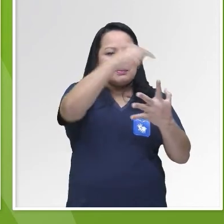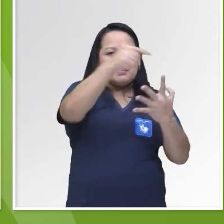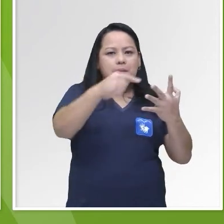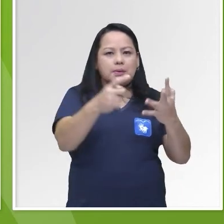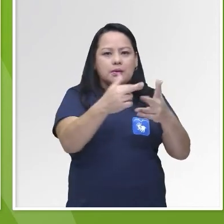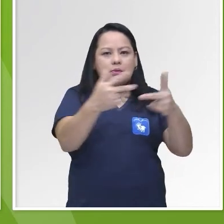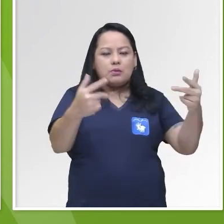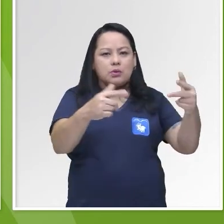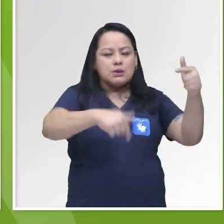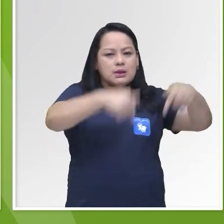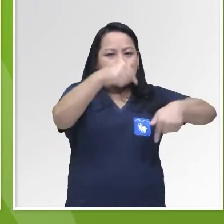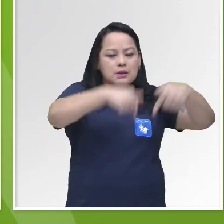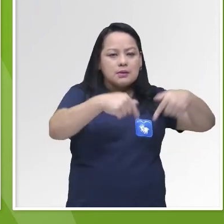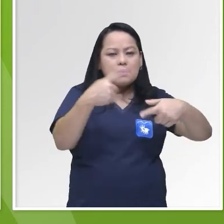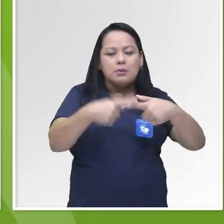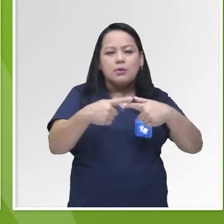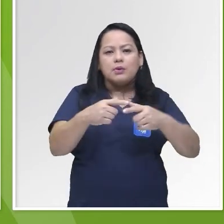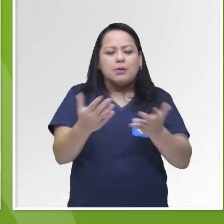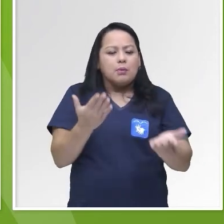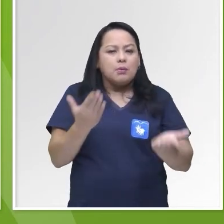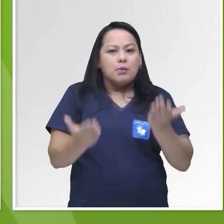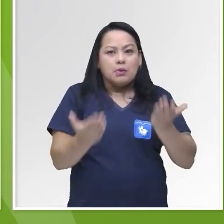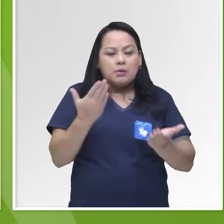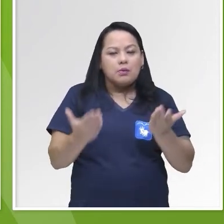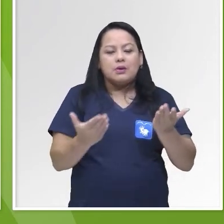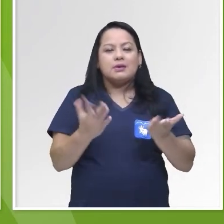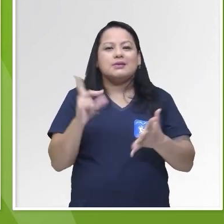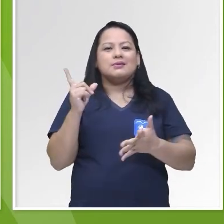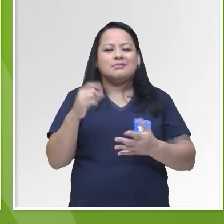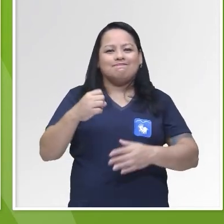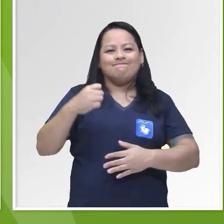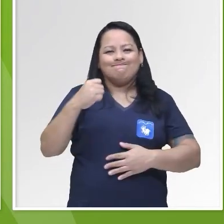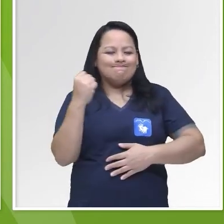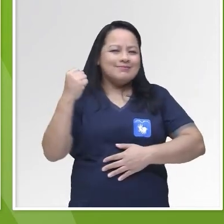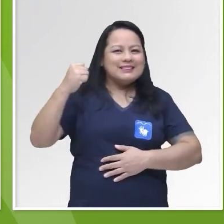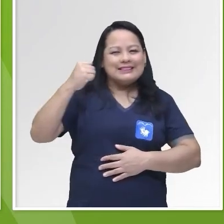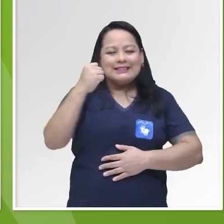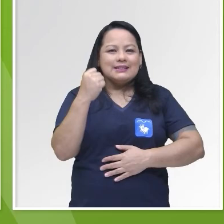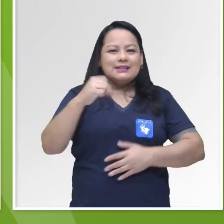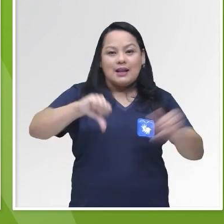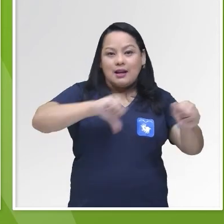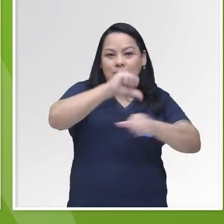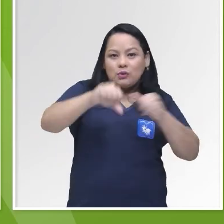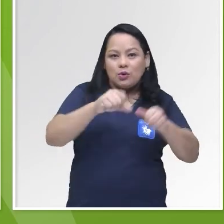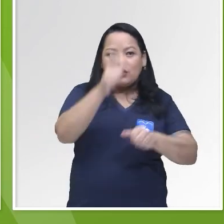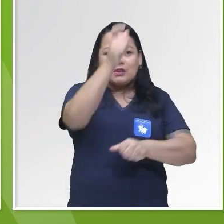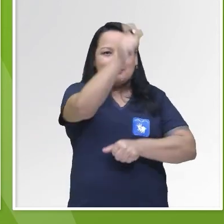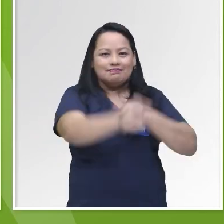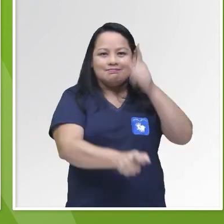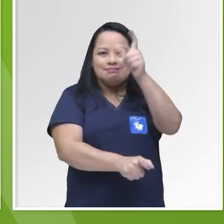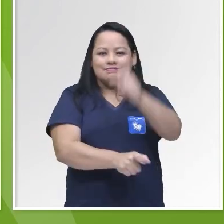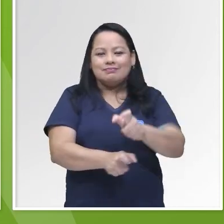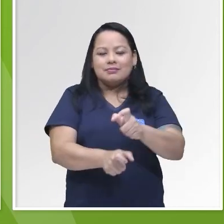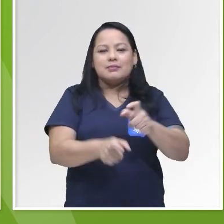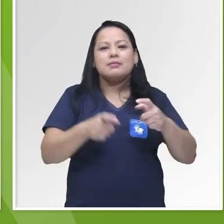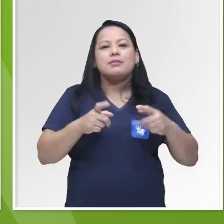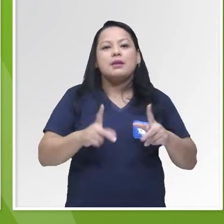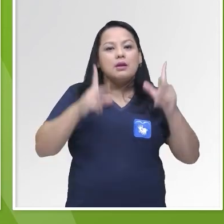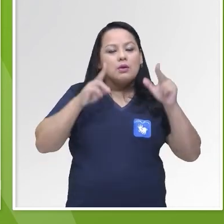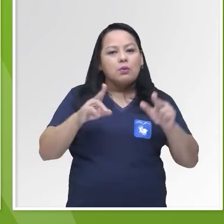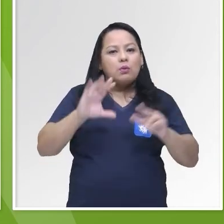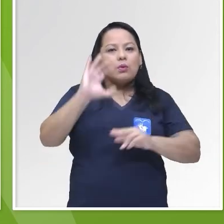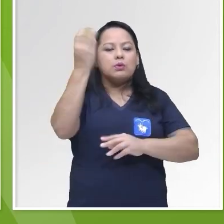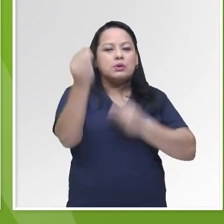químicos. É que eu fiz uma analogia com aquela dança lá, aquela troca de pares, né? Assim acontece